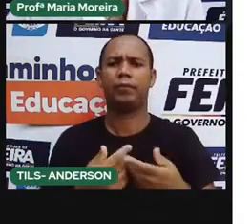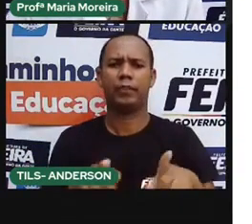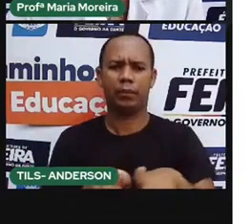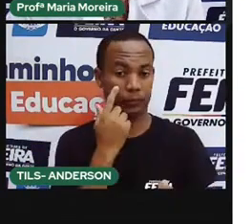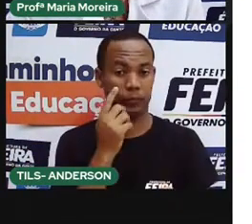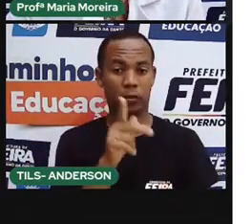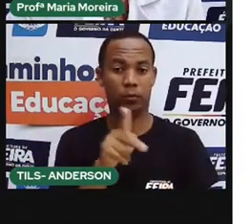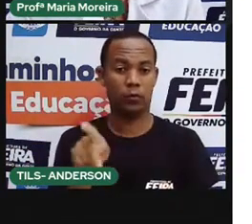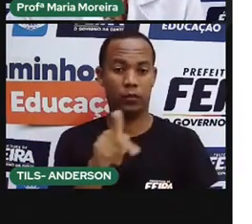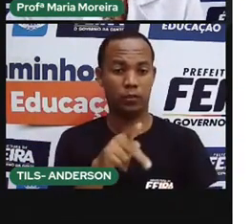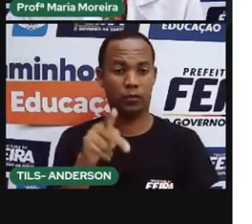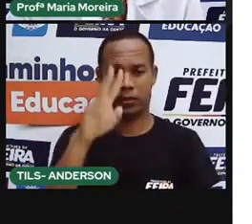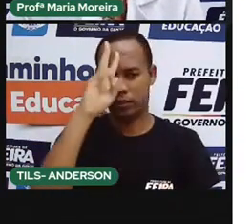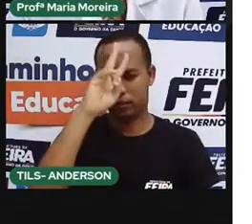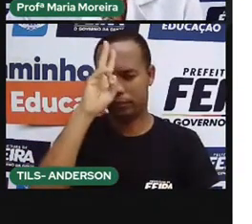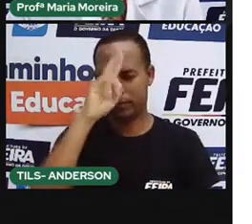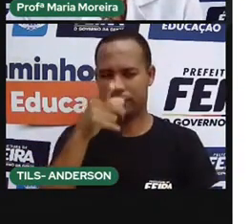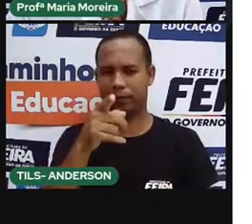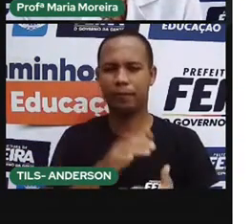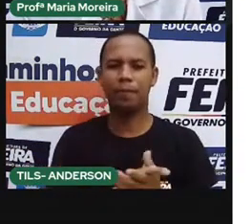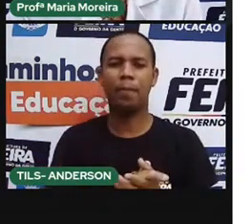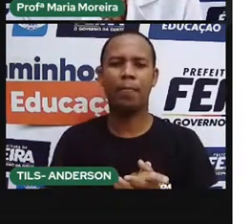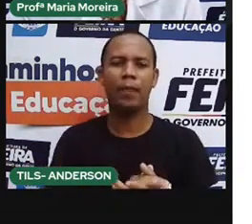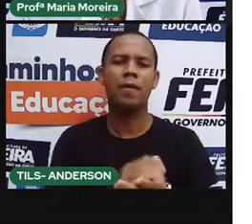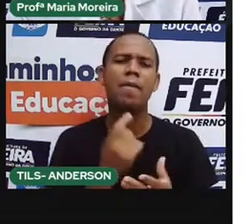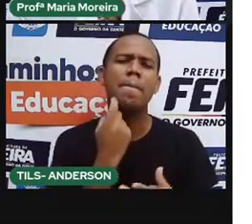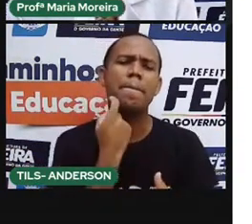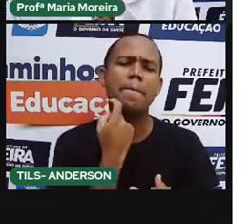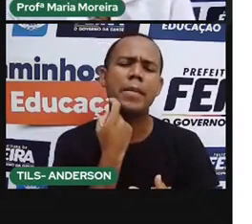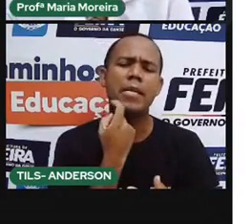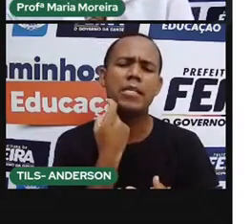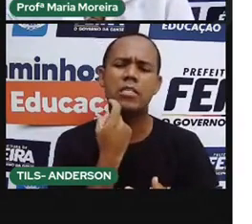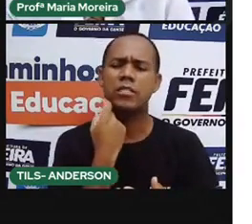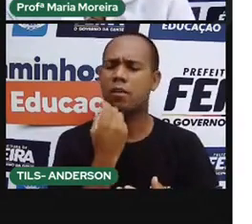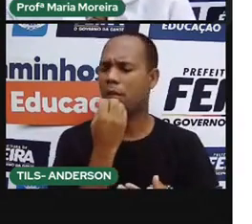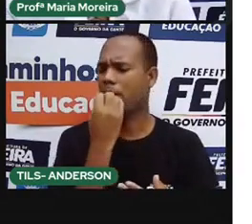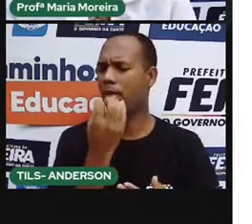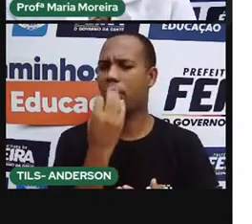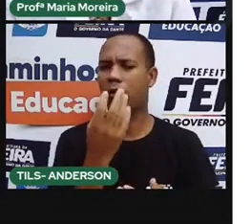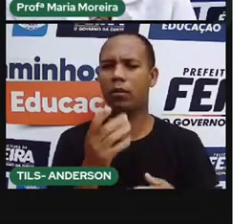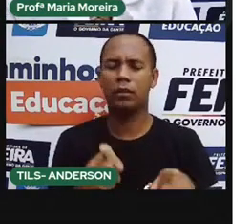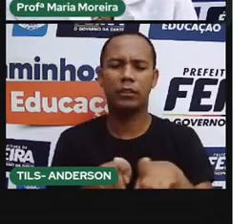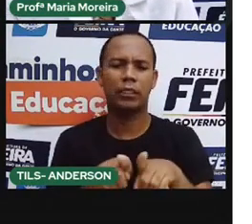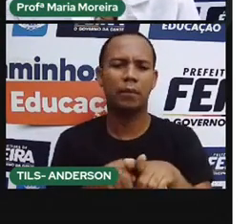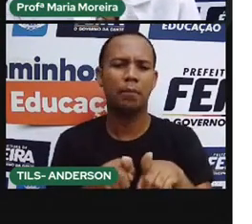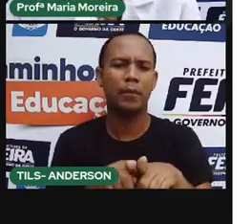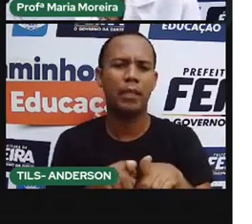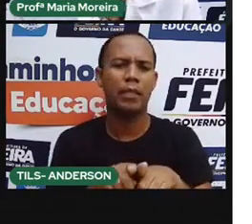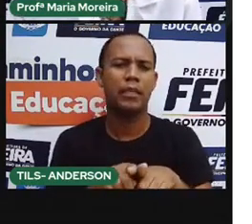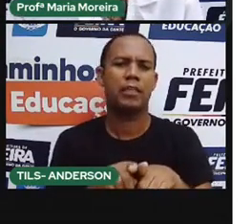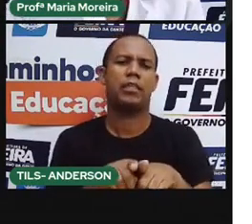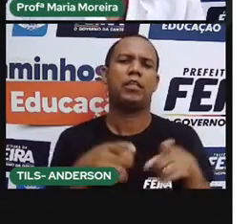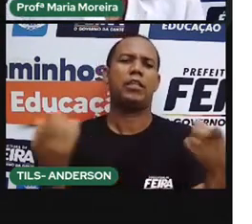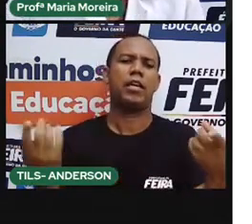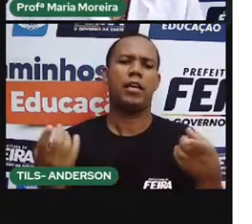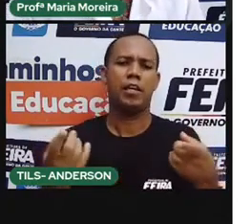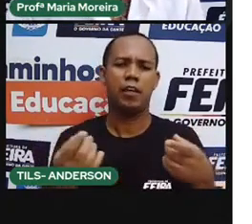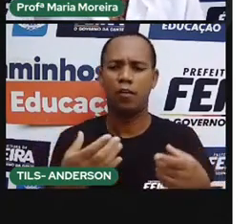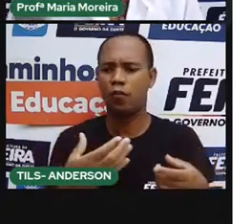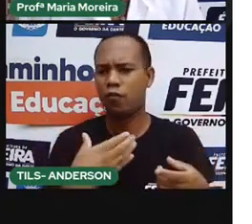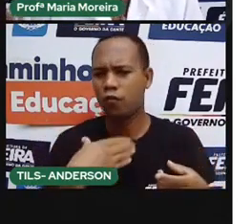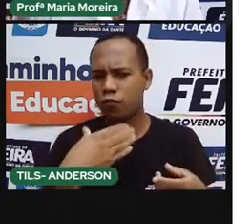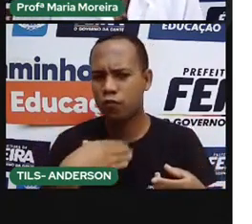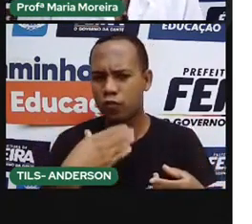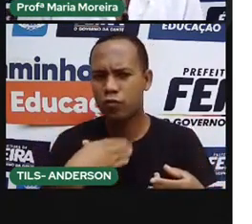Bom, peixes a gente come, as carnes de animais a gente come, frutos, legumes. Mas a questão dos tubérculos, que são as raízes, né?